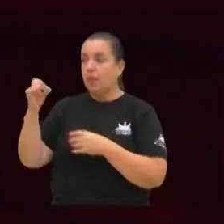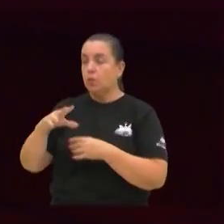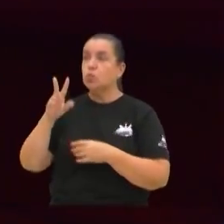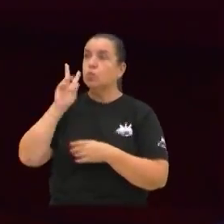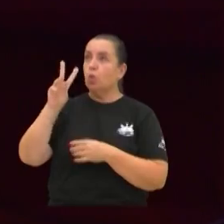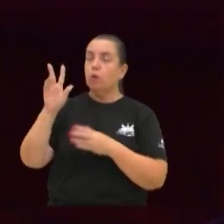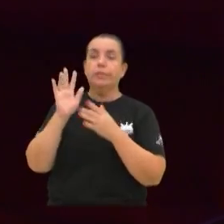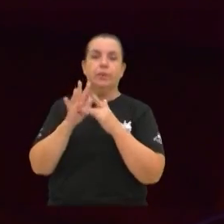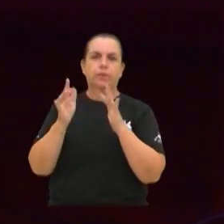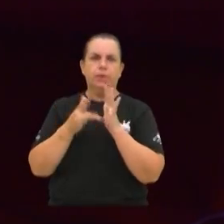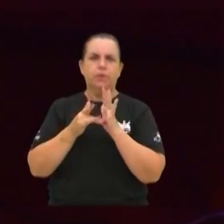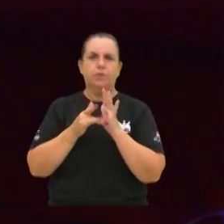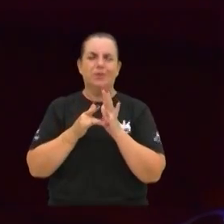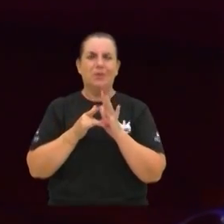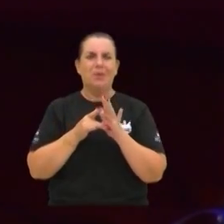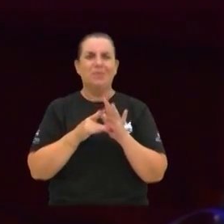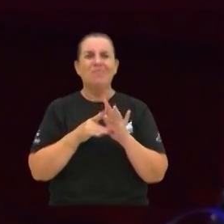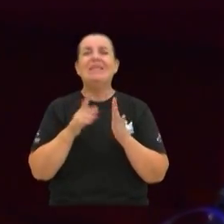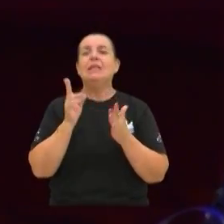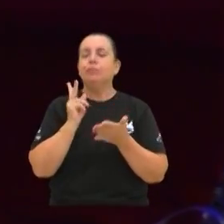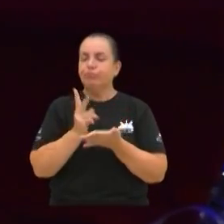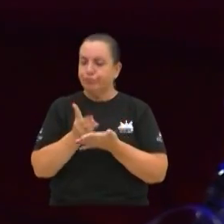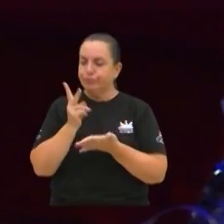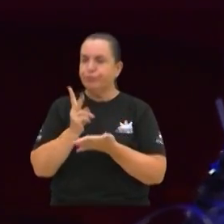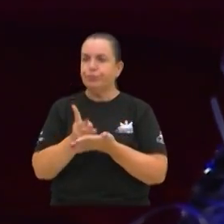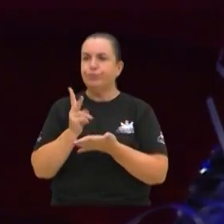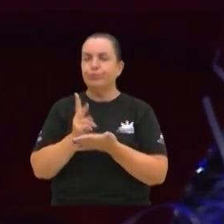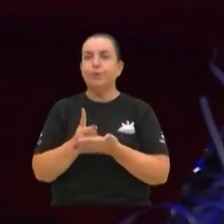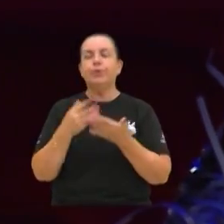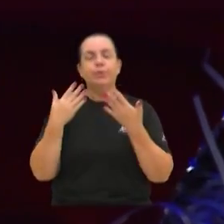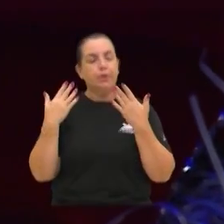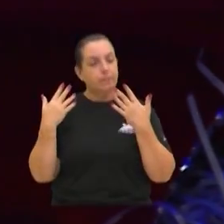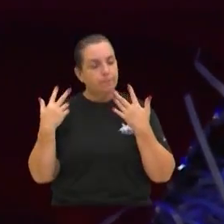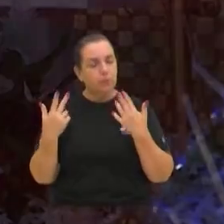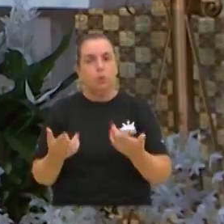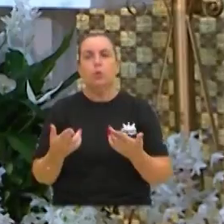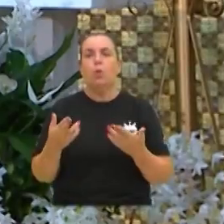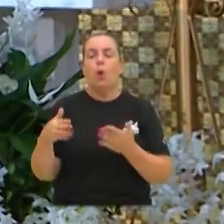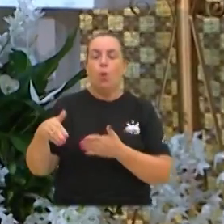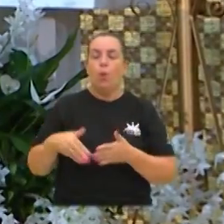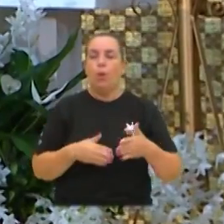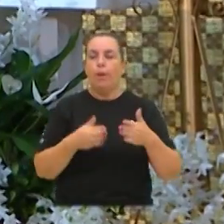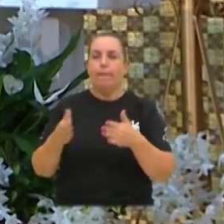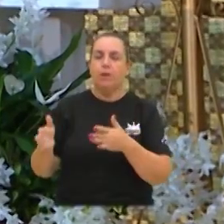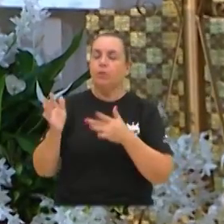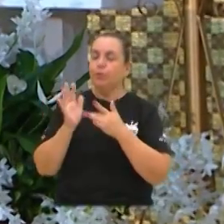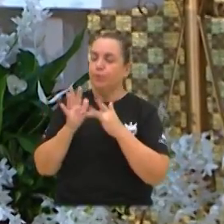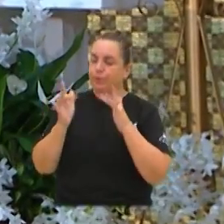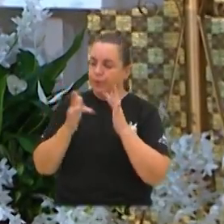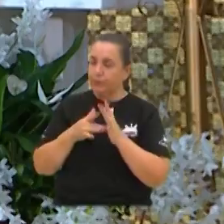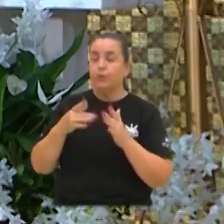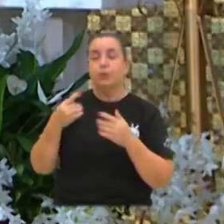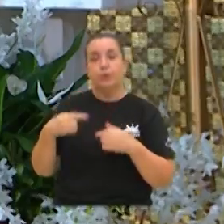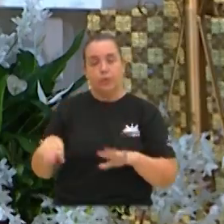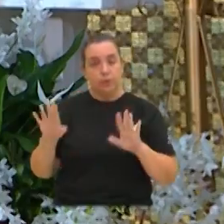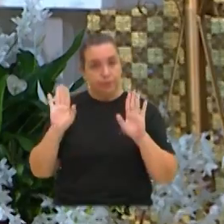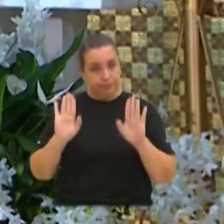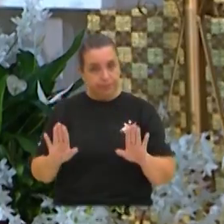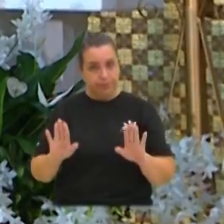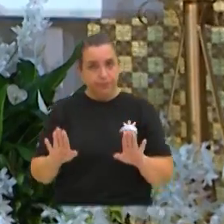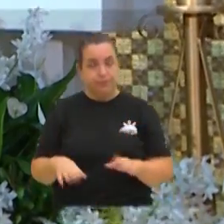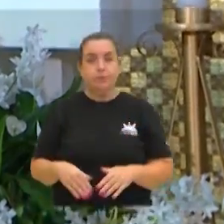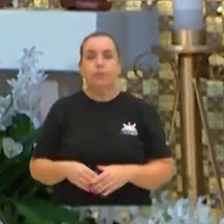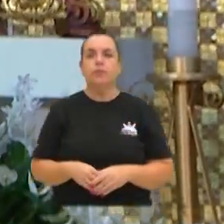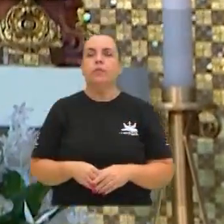para o Cristo e percorre os mesmos caminhos que Cristo percorreu. Escutou?